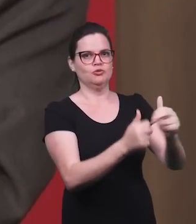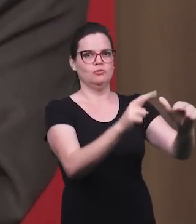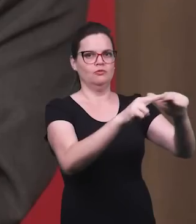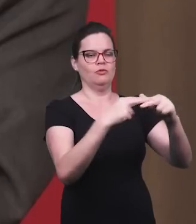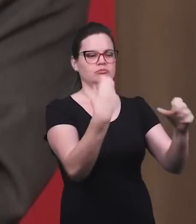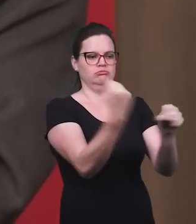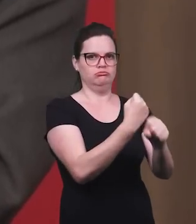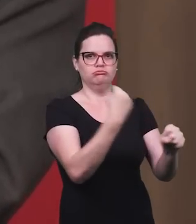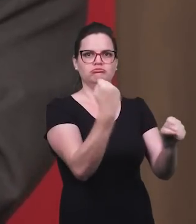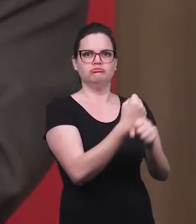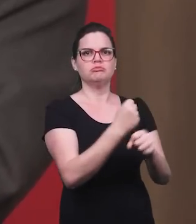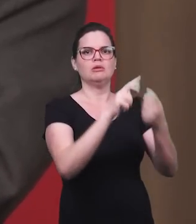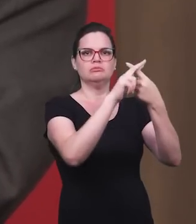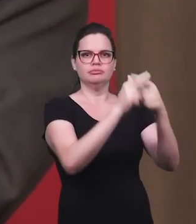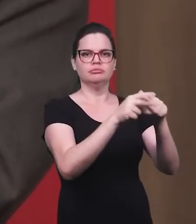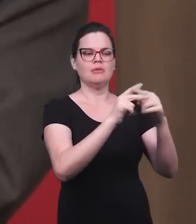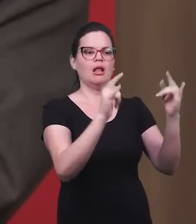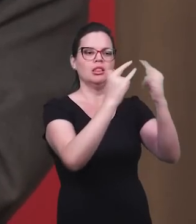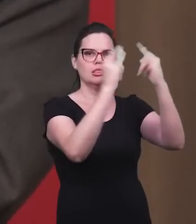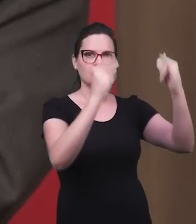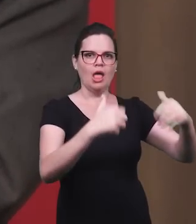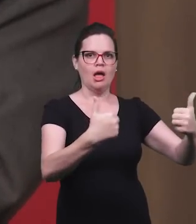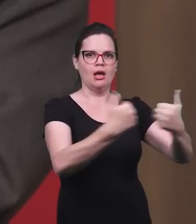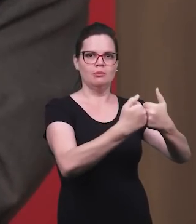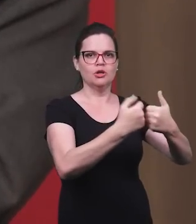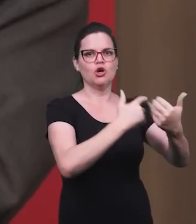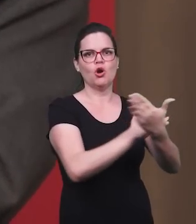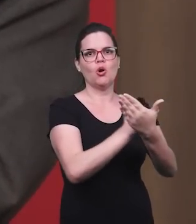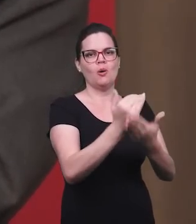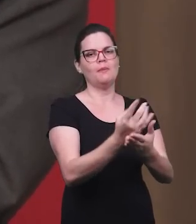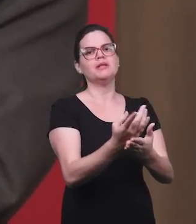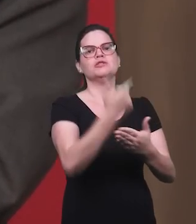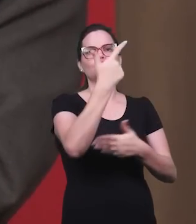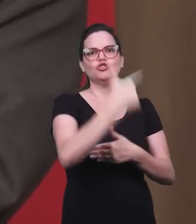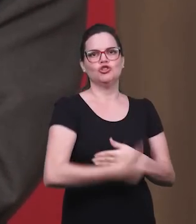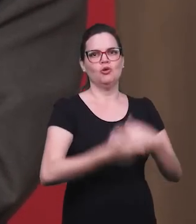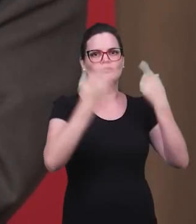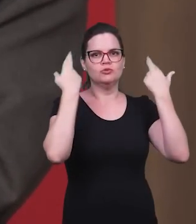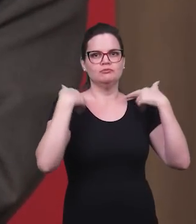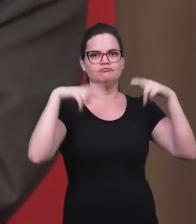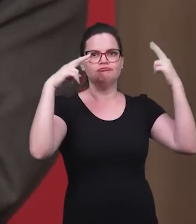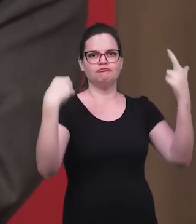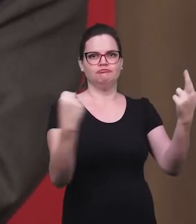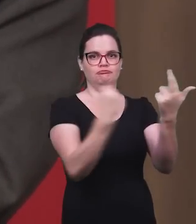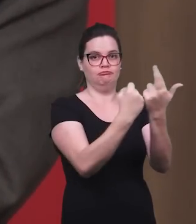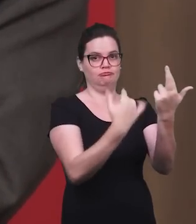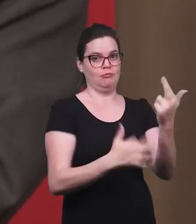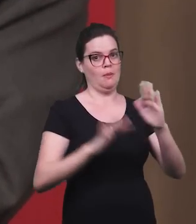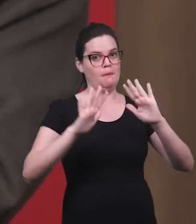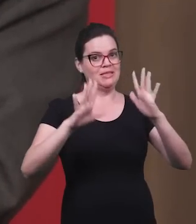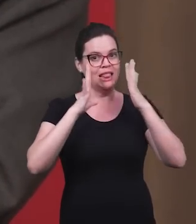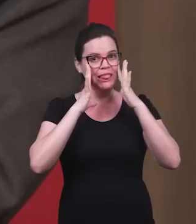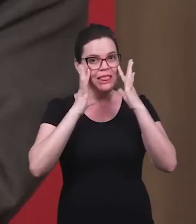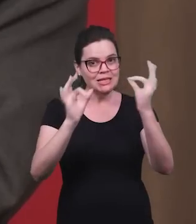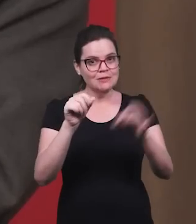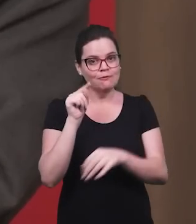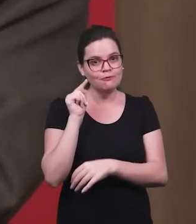dos holocaustos e vai começar a sacrificar sacrifícios de animais. Atenção para a igreja, hein?